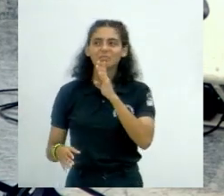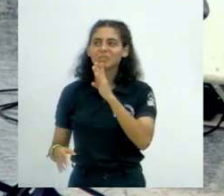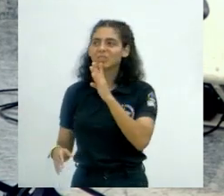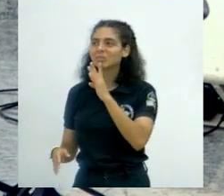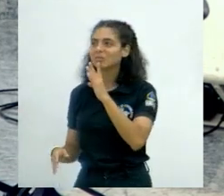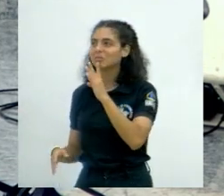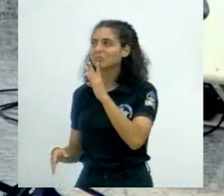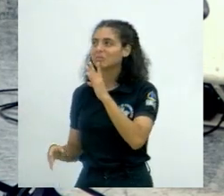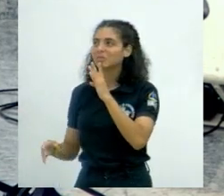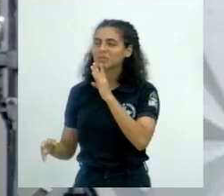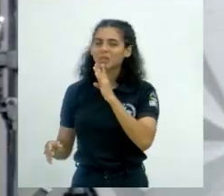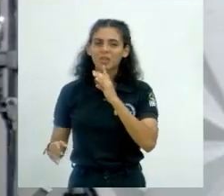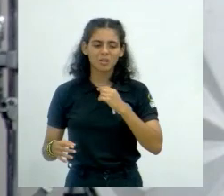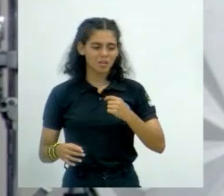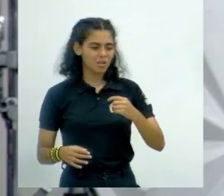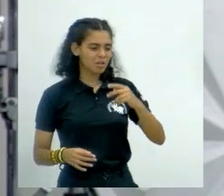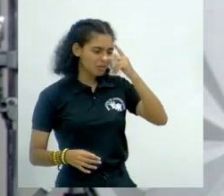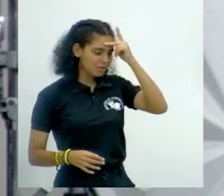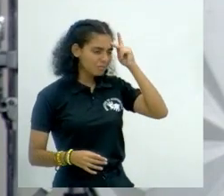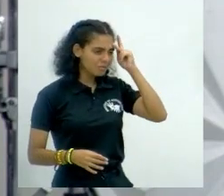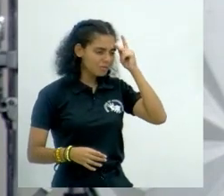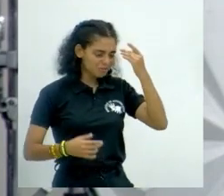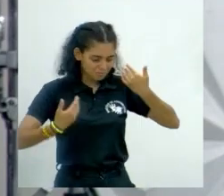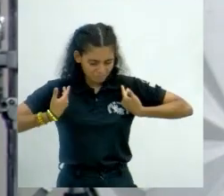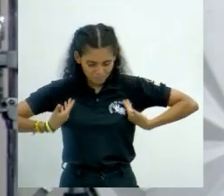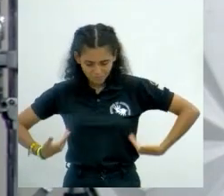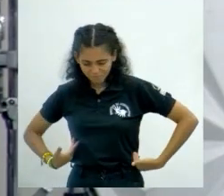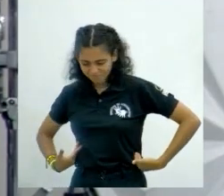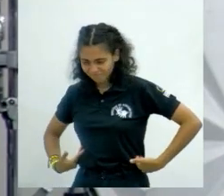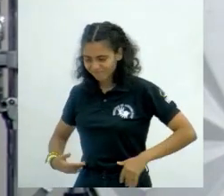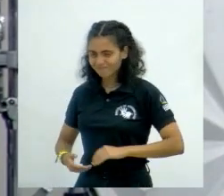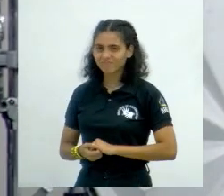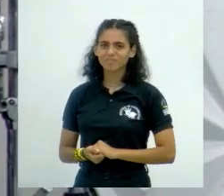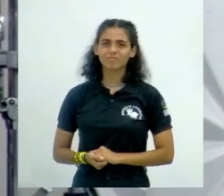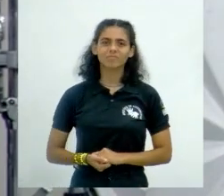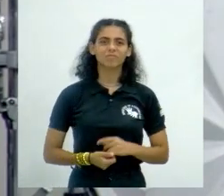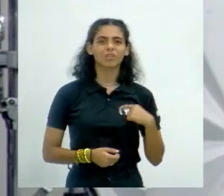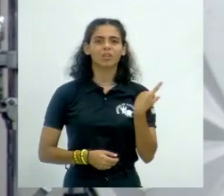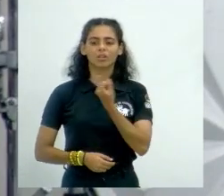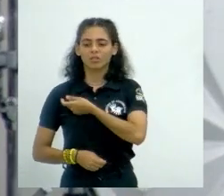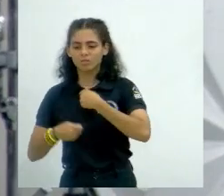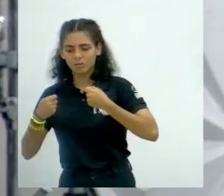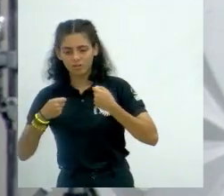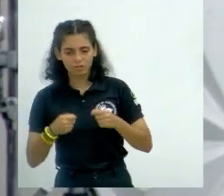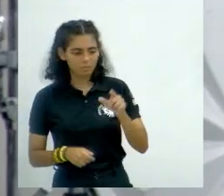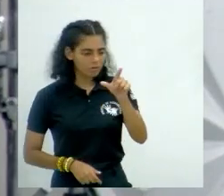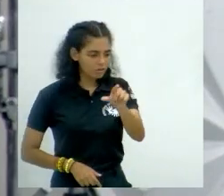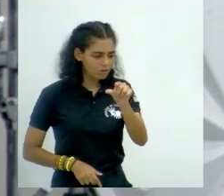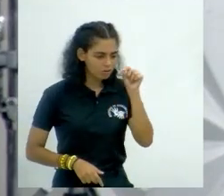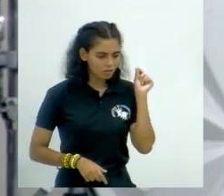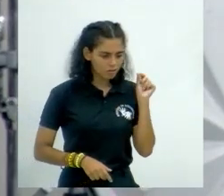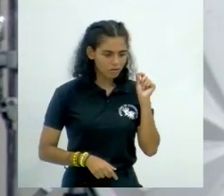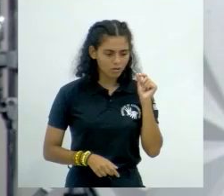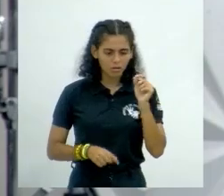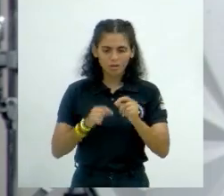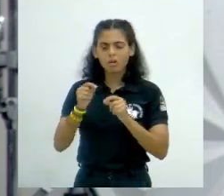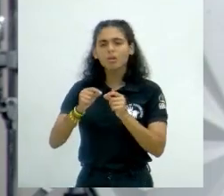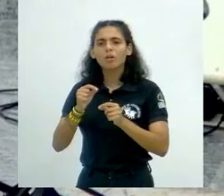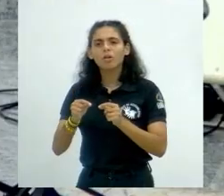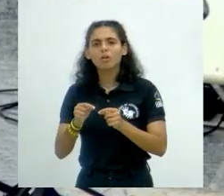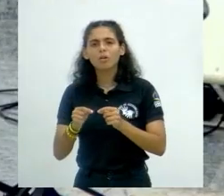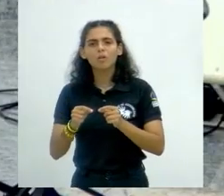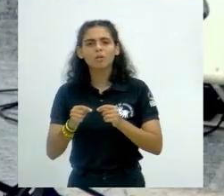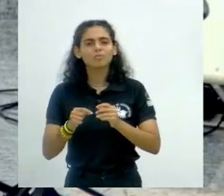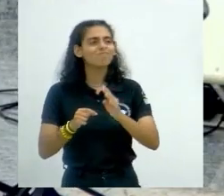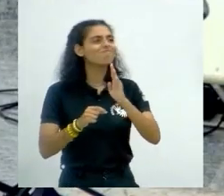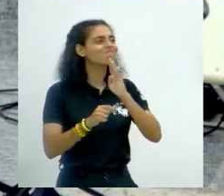sabedoria divina. E é por isso que a gente precisa fazer a escolha mais sábia. Escolher pela sabedoria